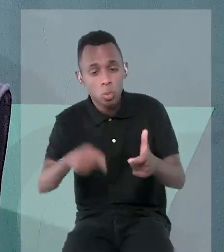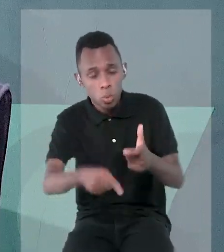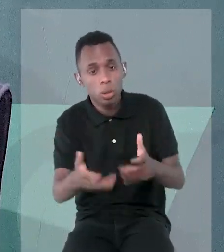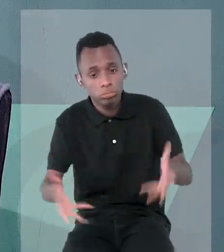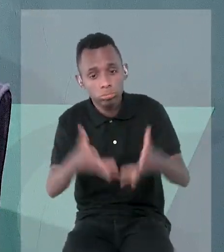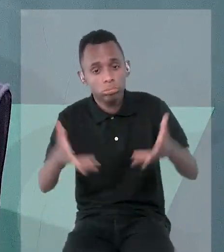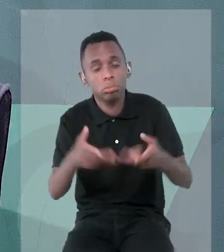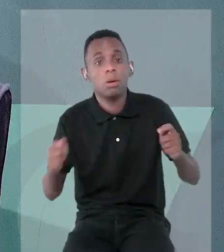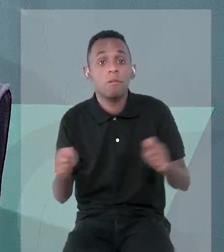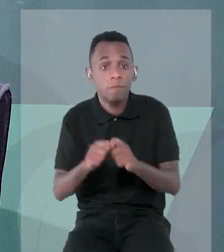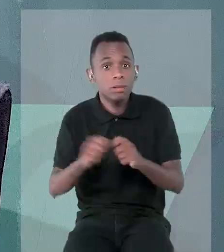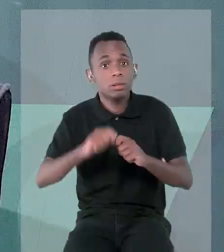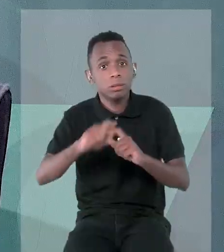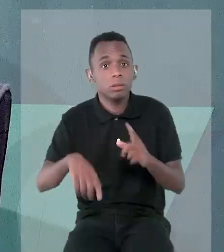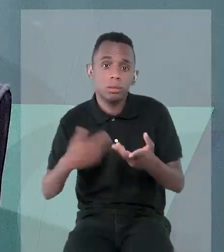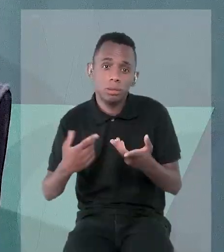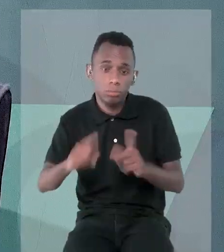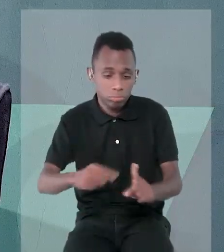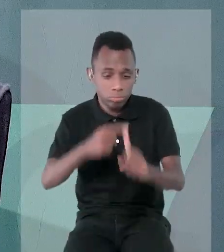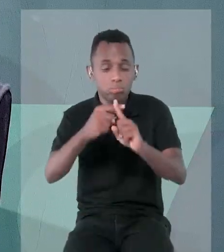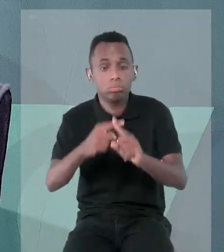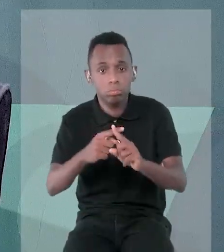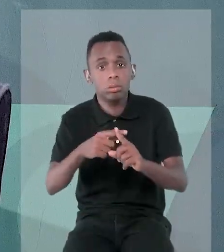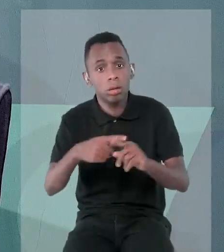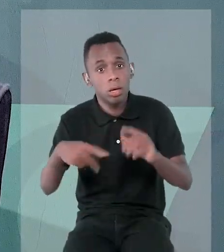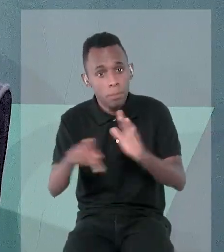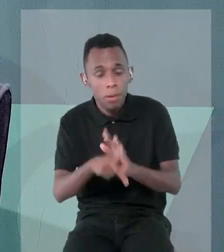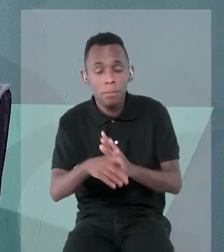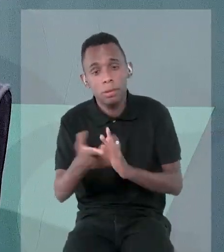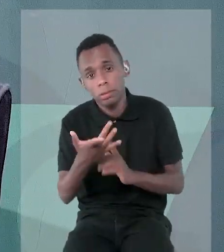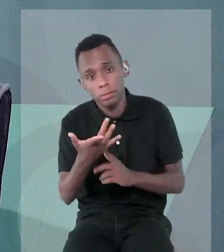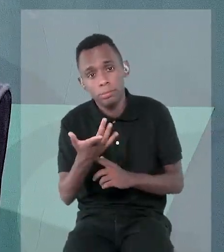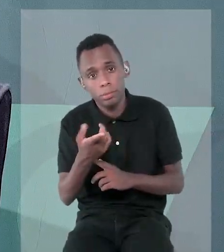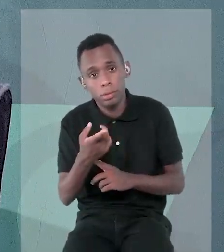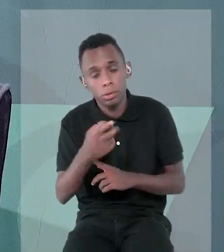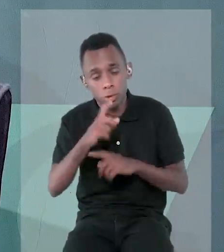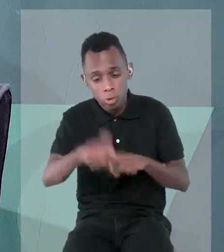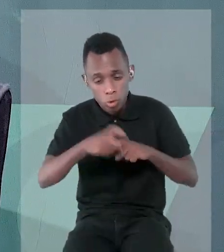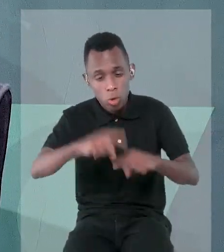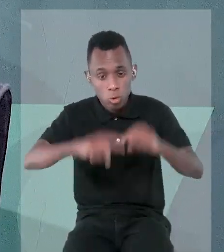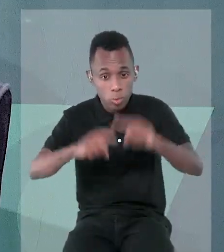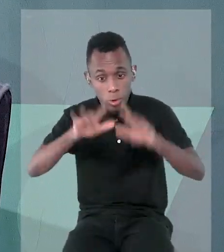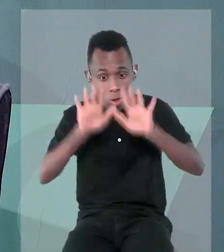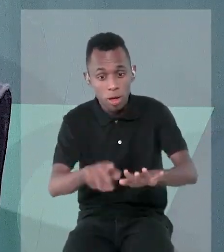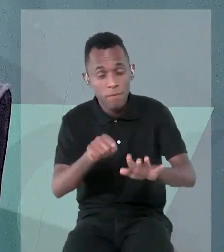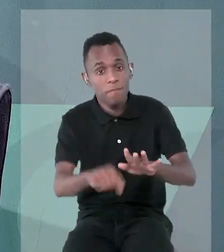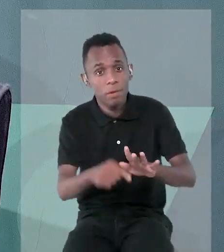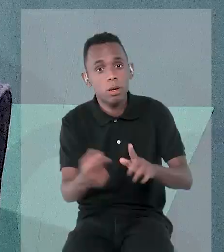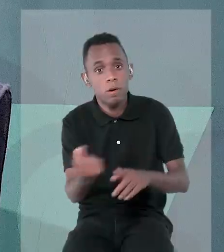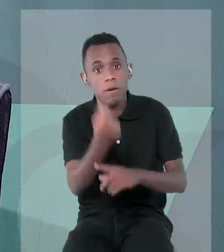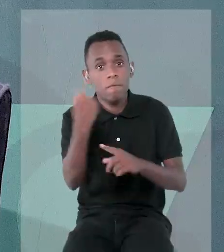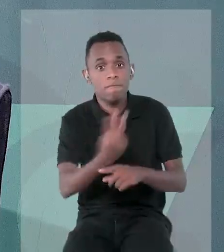poder fazer com que os beneficiamentos fiquem, né, dos primeiros beneficiamentos dos produtos agrícolas fiquem na região para aumentar o